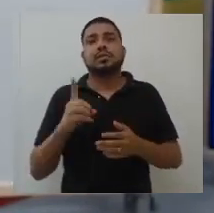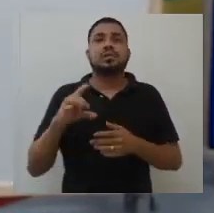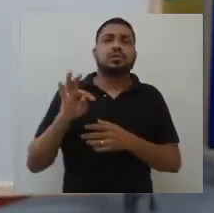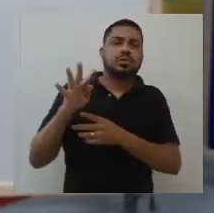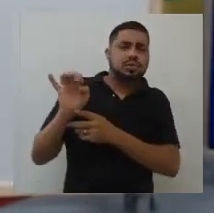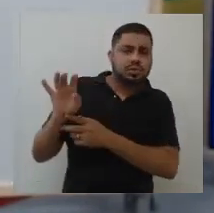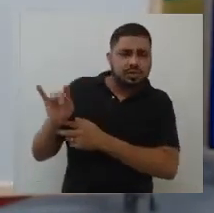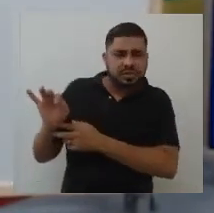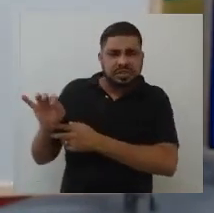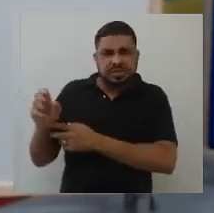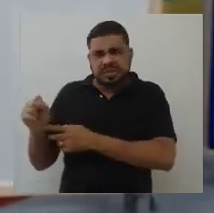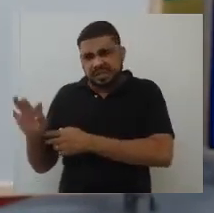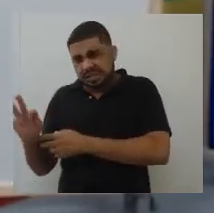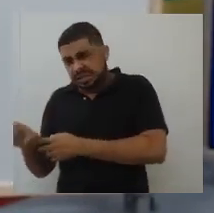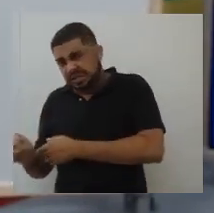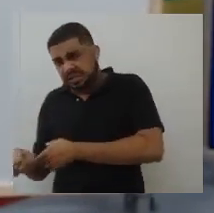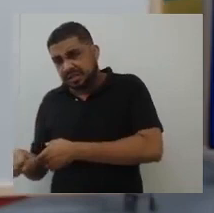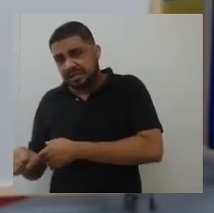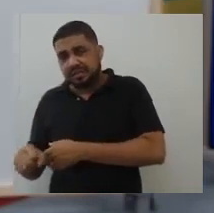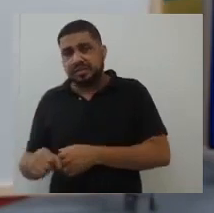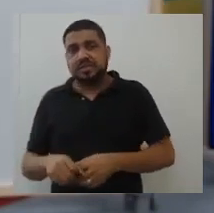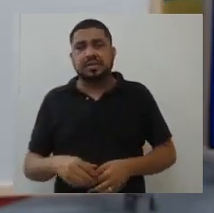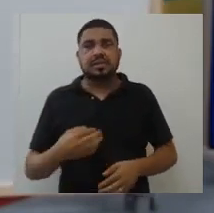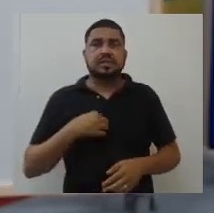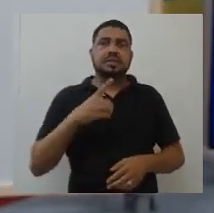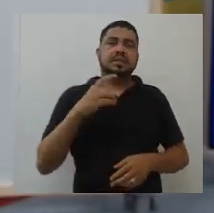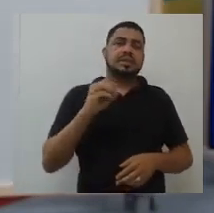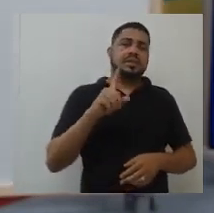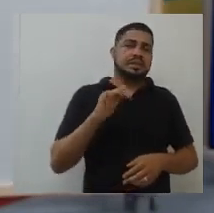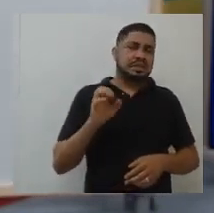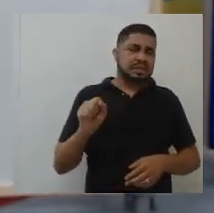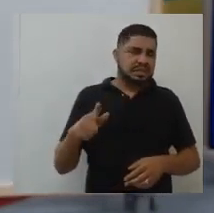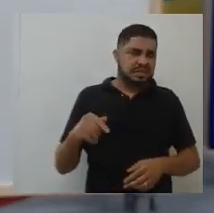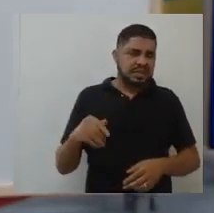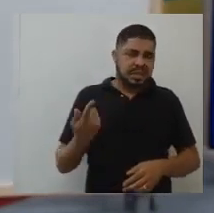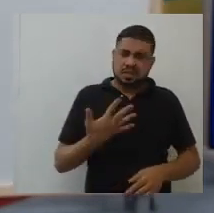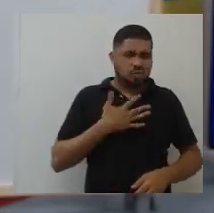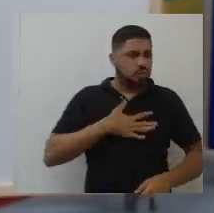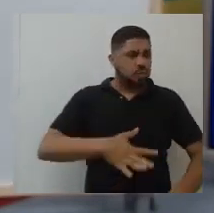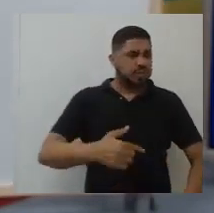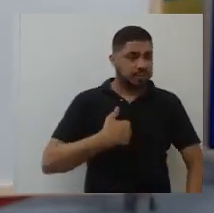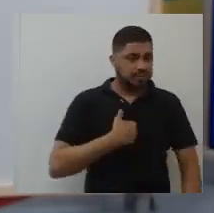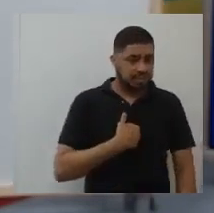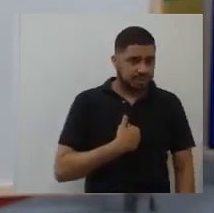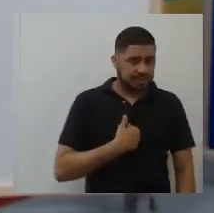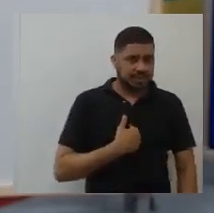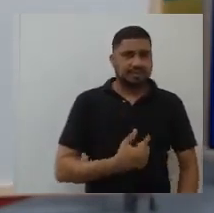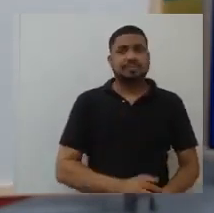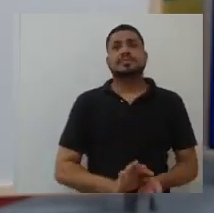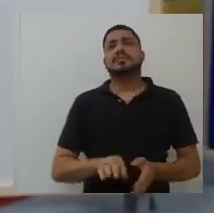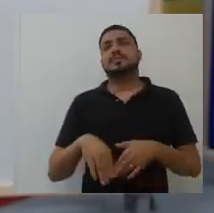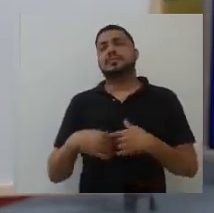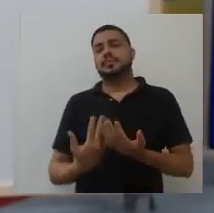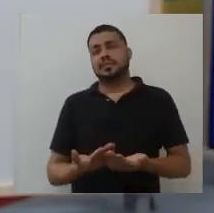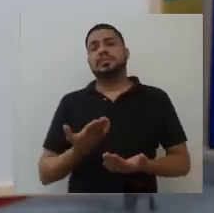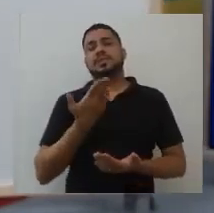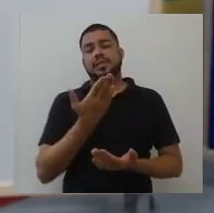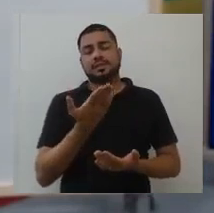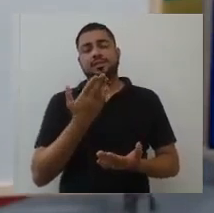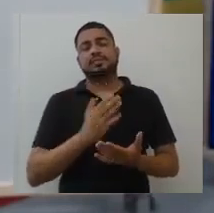study? Doesn't she like me? Doesn't she like me? Ela não gosta de mim. Beleza? Então, é isso